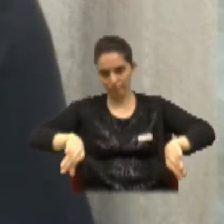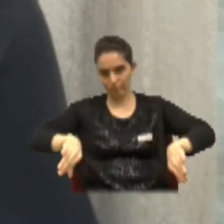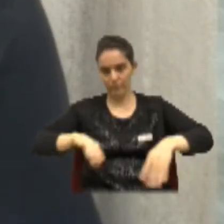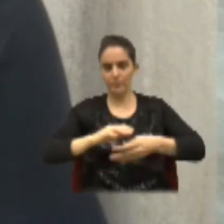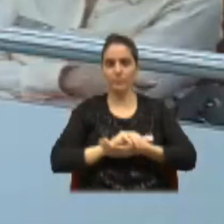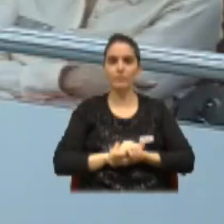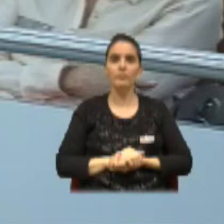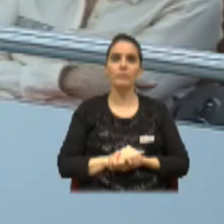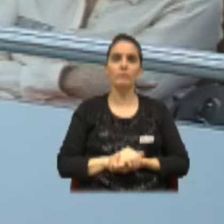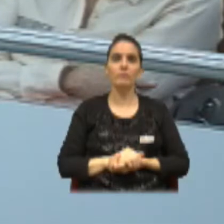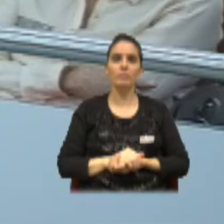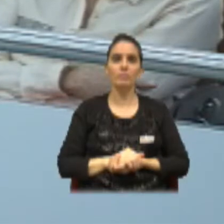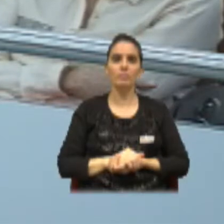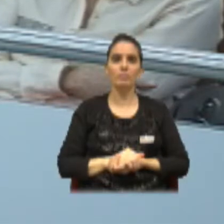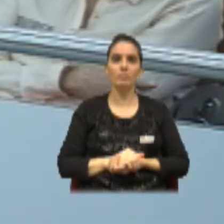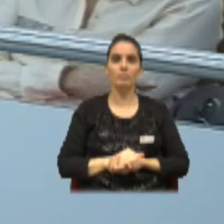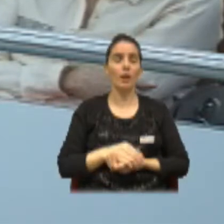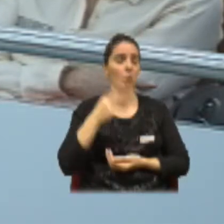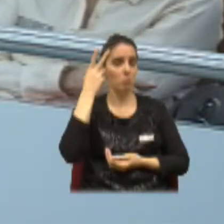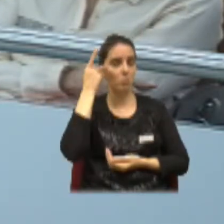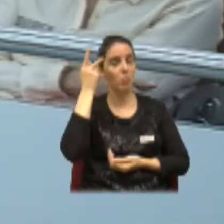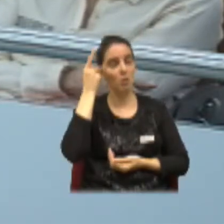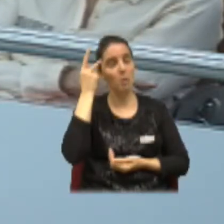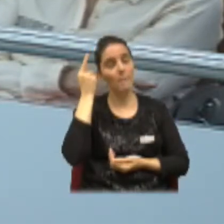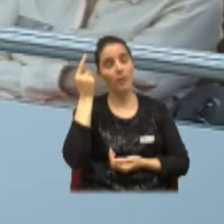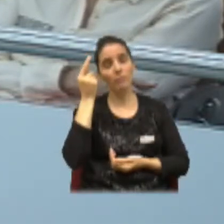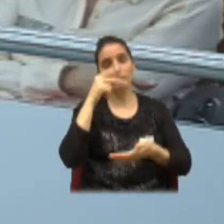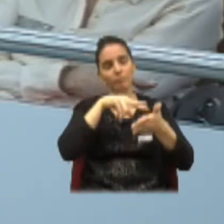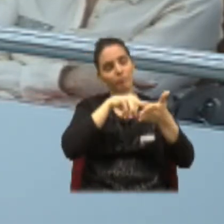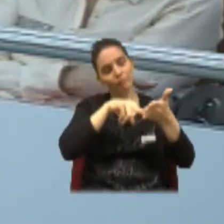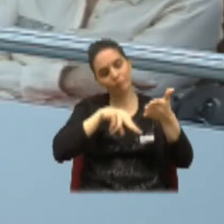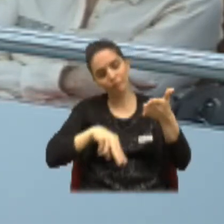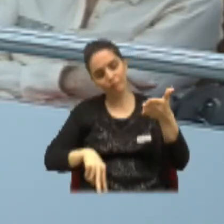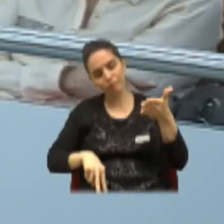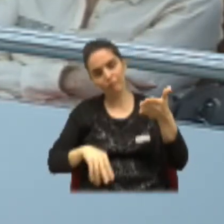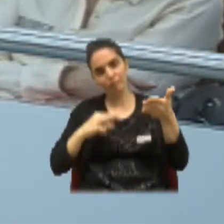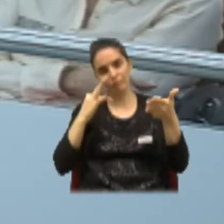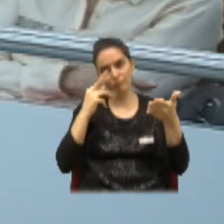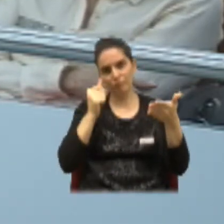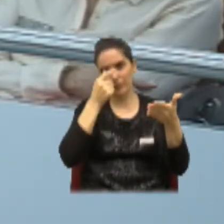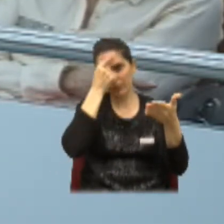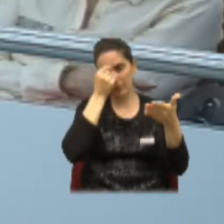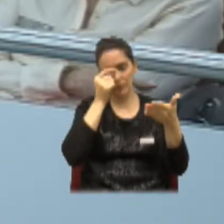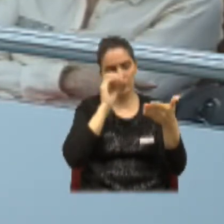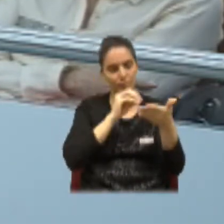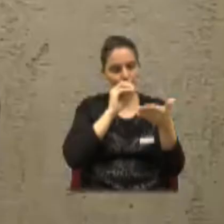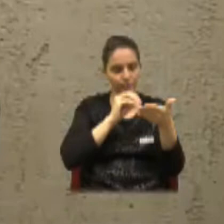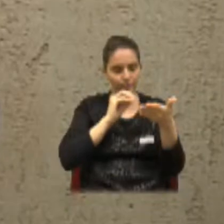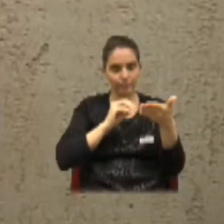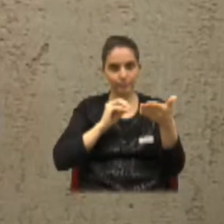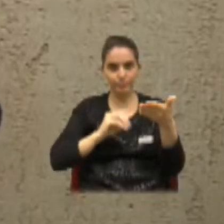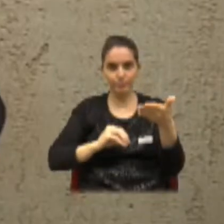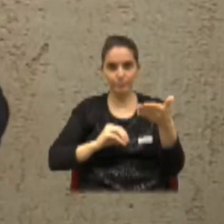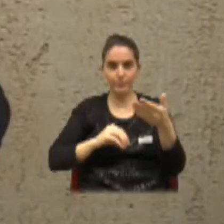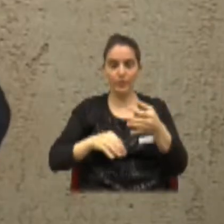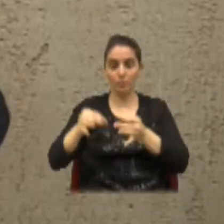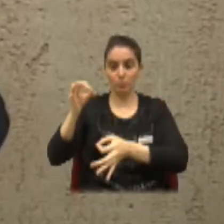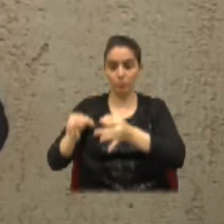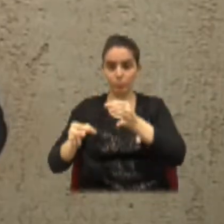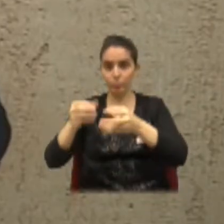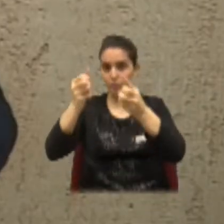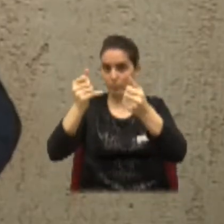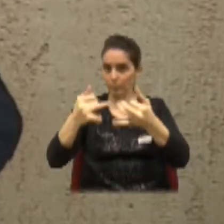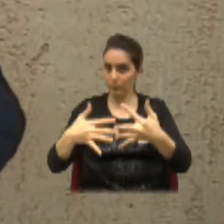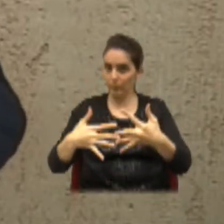é muito comum, muito que se foi lido, e olhando aqui as anotações justificativa de Vossa Excelência, a gente